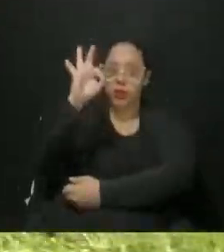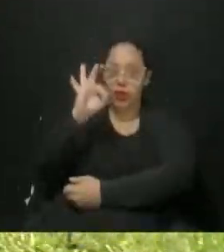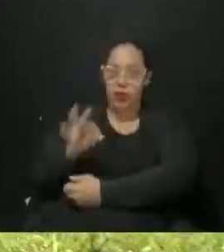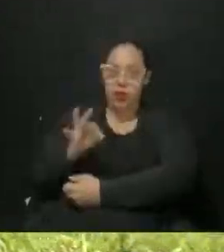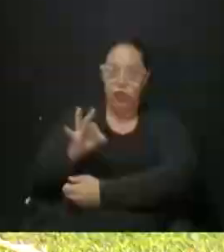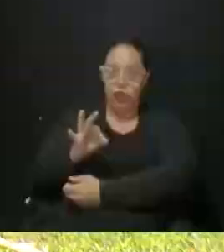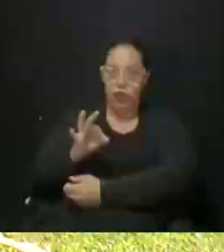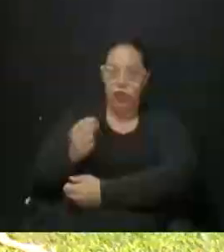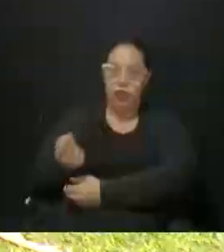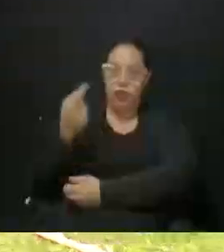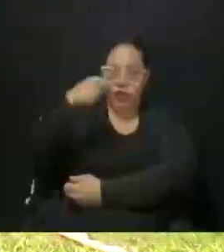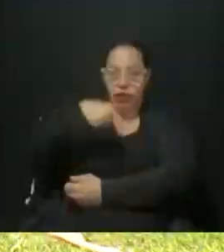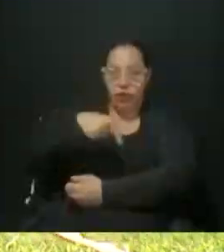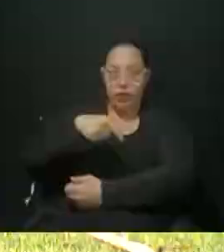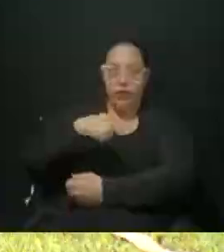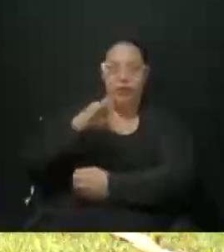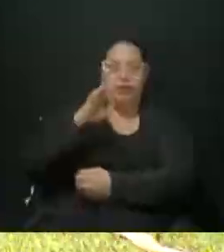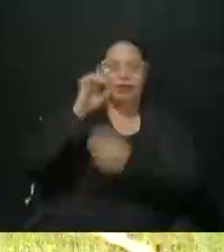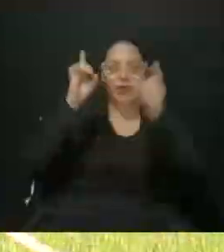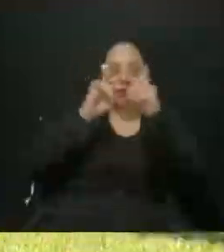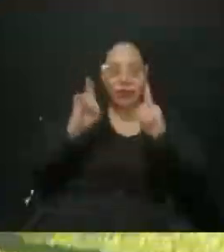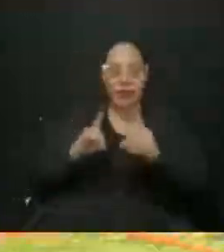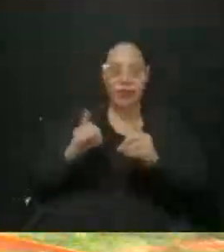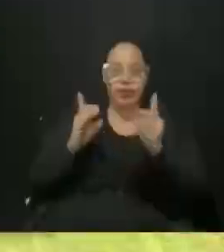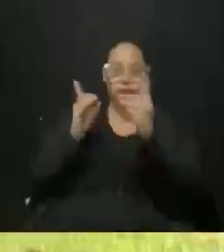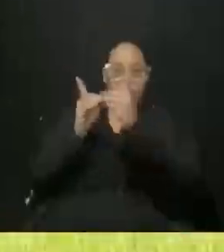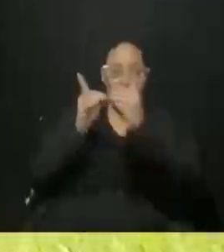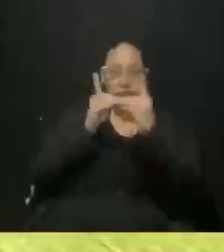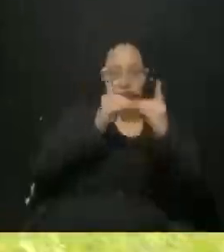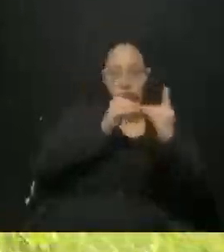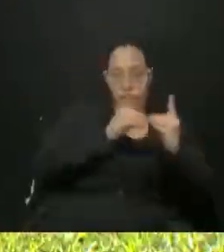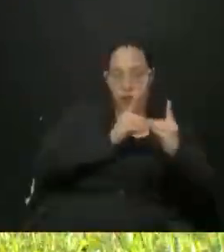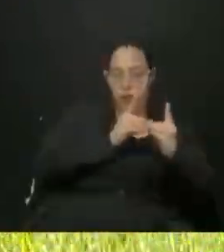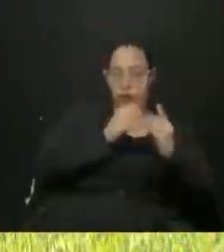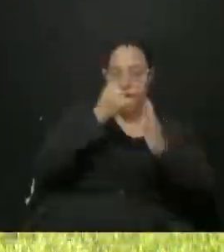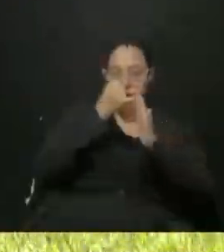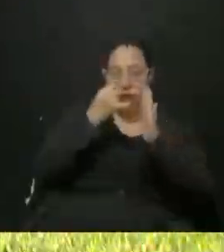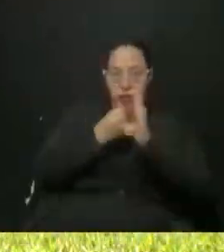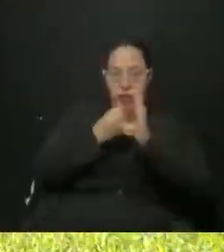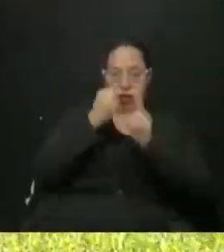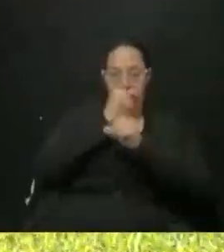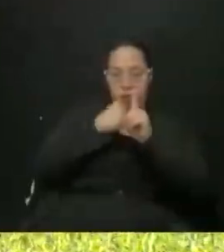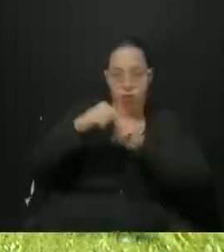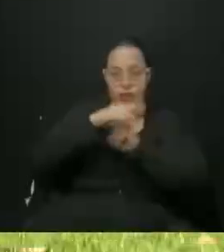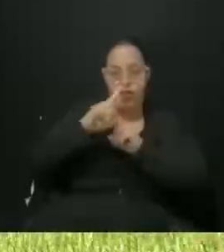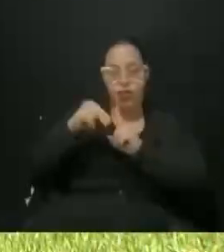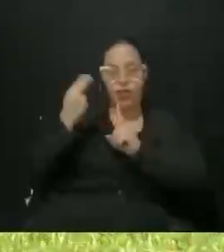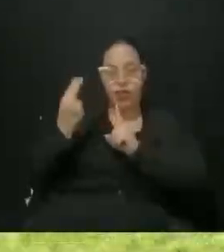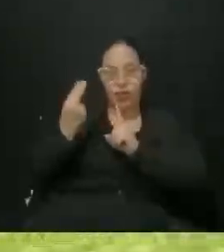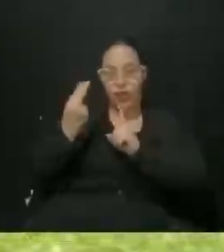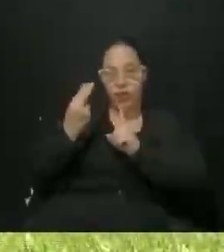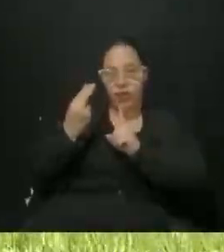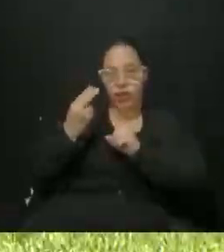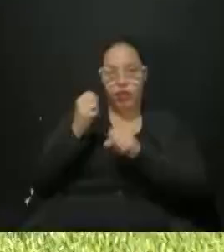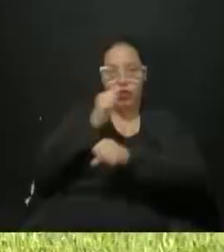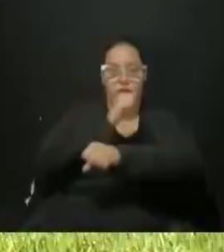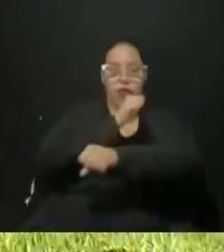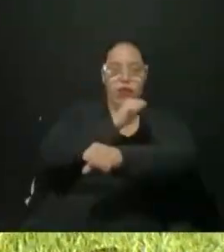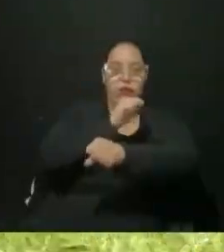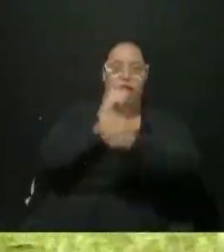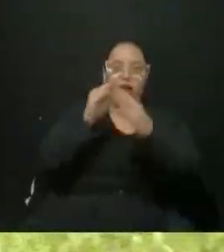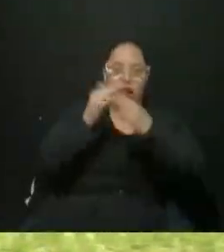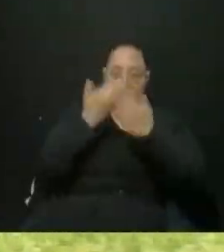30% das vagas voltadas para as pessoas com def atendidas por alguma entidade assistencial ou